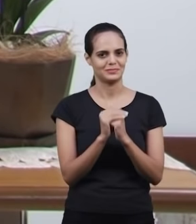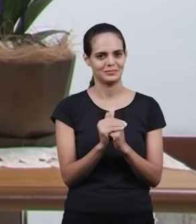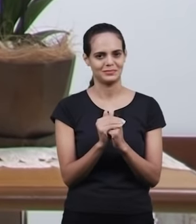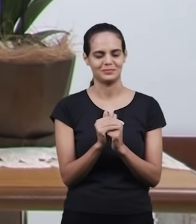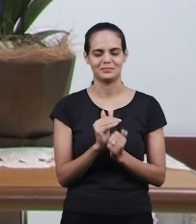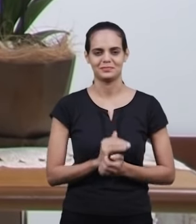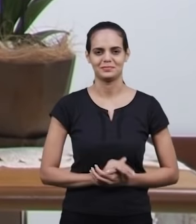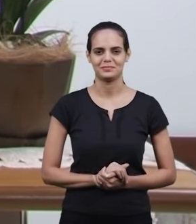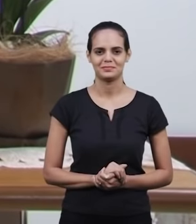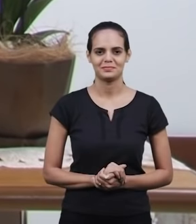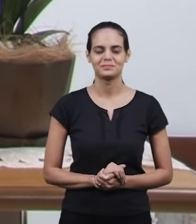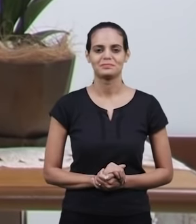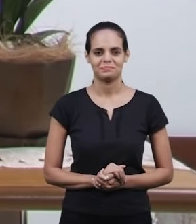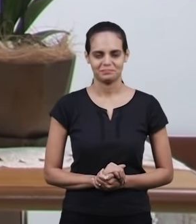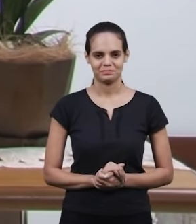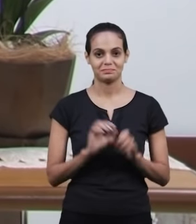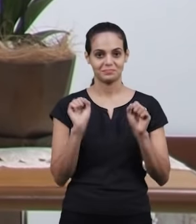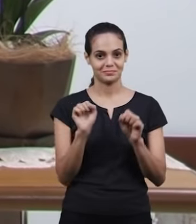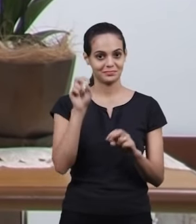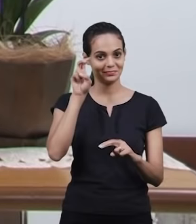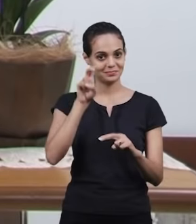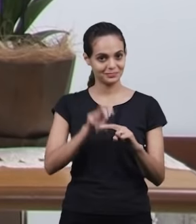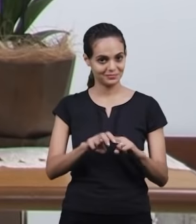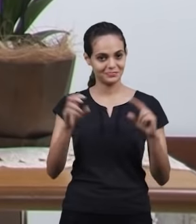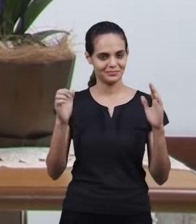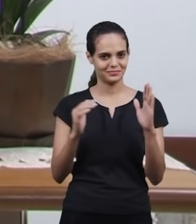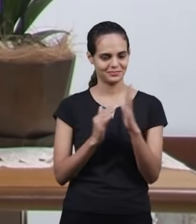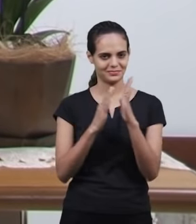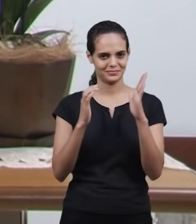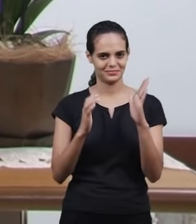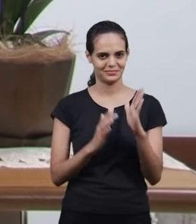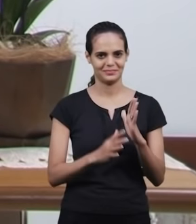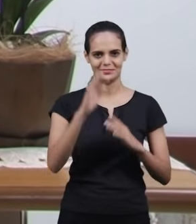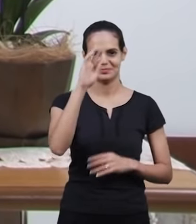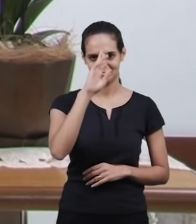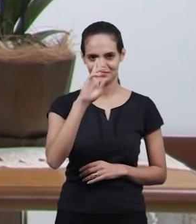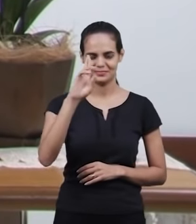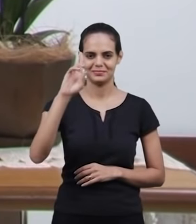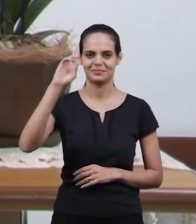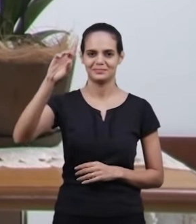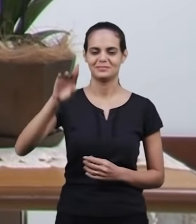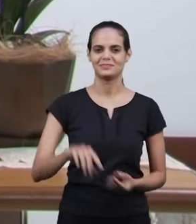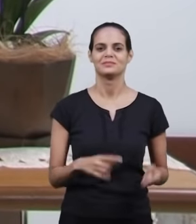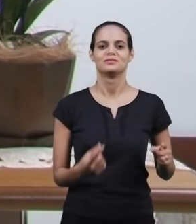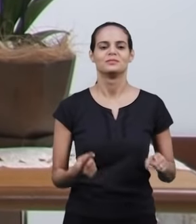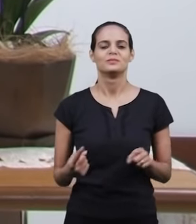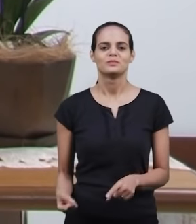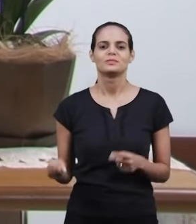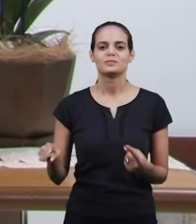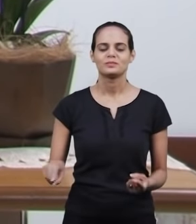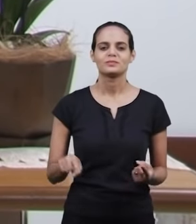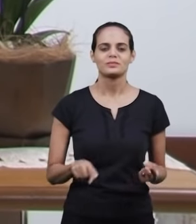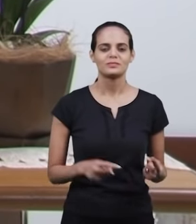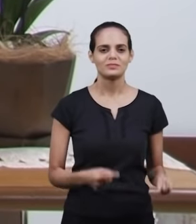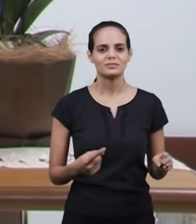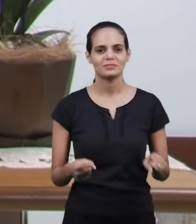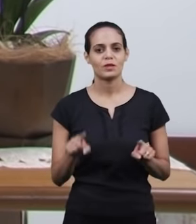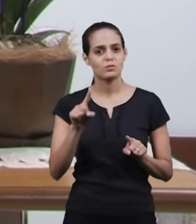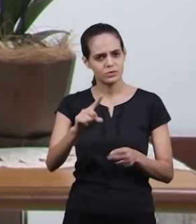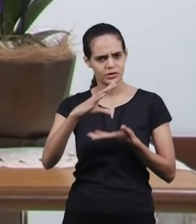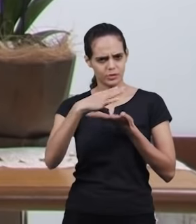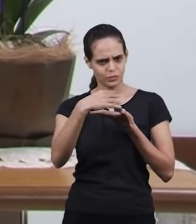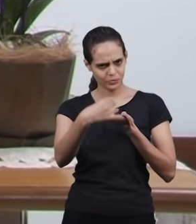do Senhor Jesus. Amém. Vamos assentar, queridos, e vamos louvar ao Senhor. E cada vez que formos apresentar um louvor